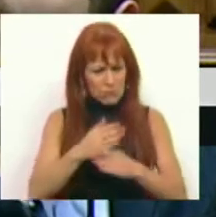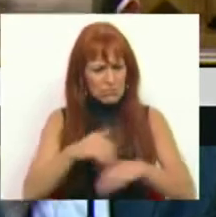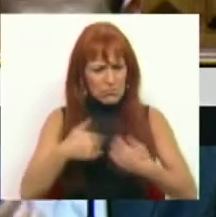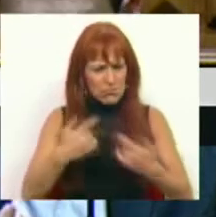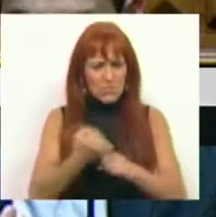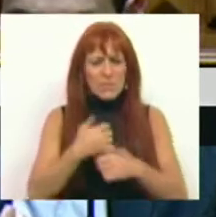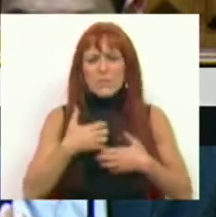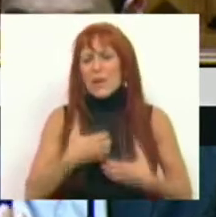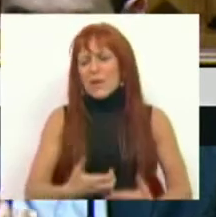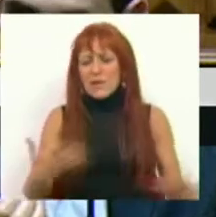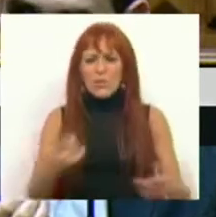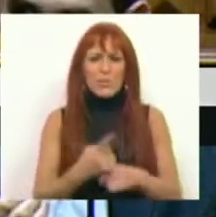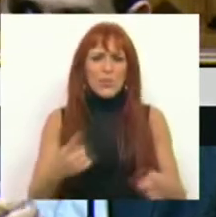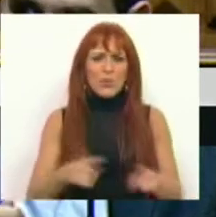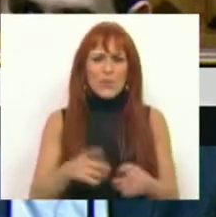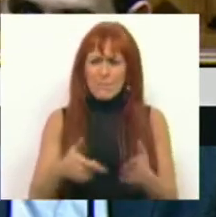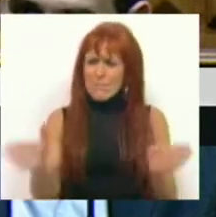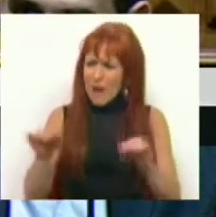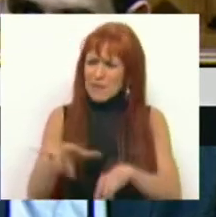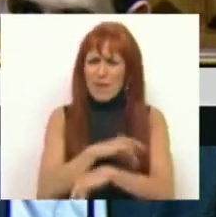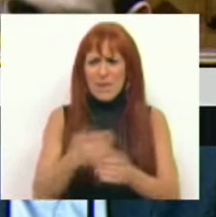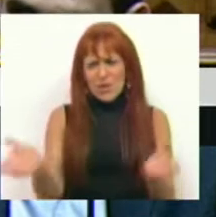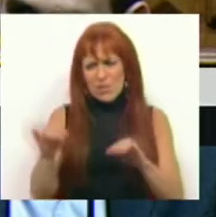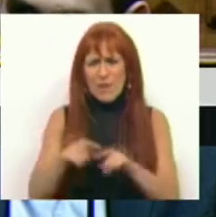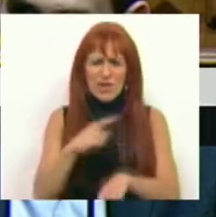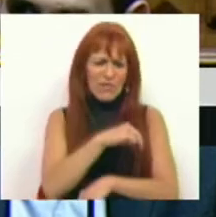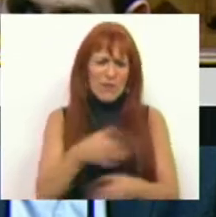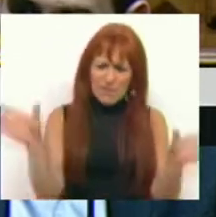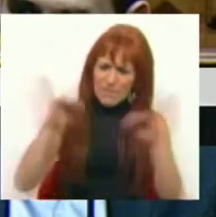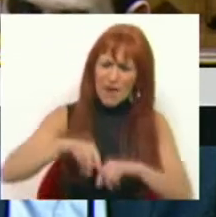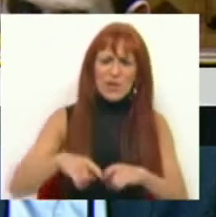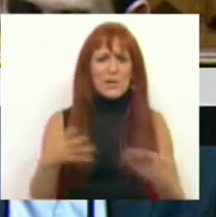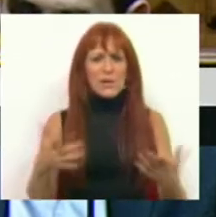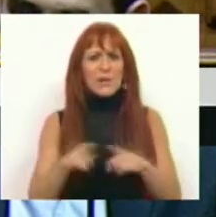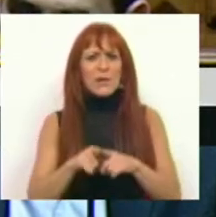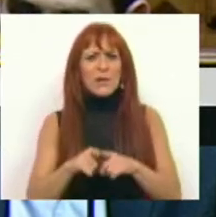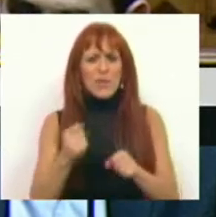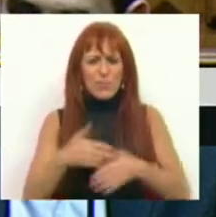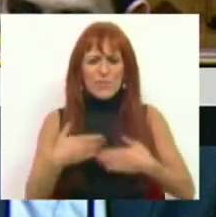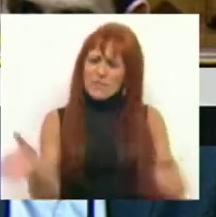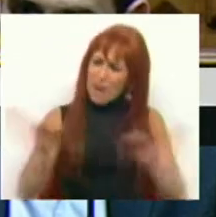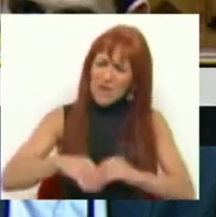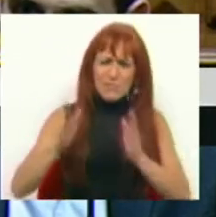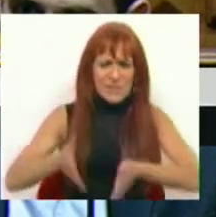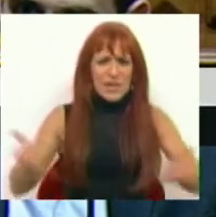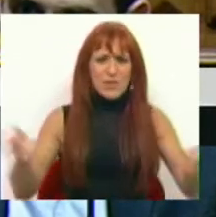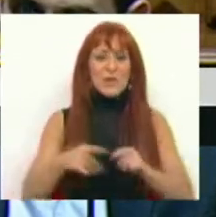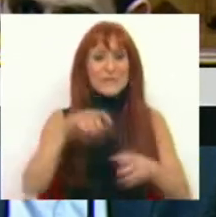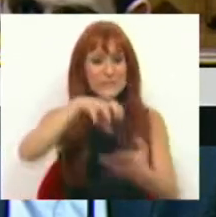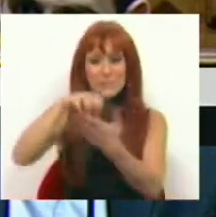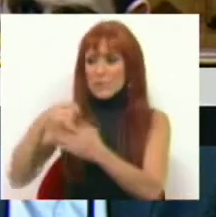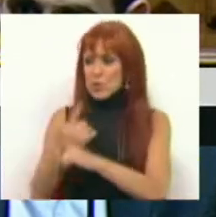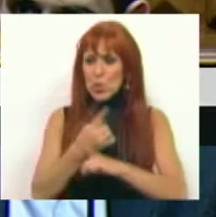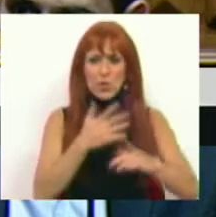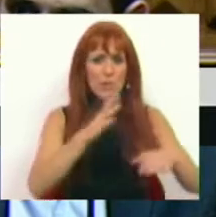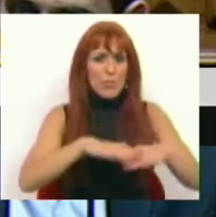estão esgotados porque são precisos mais médicos, mais enfermeiros e mais profissionais. Equipamentos